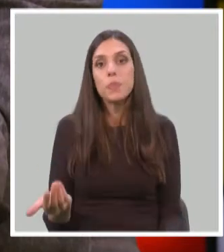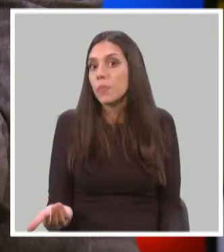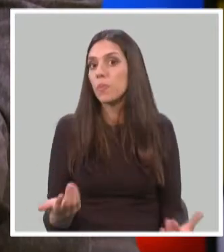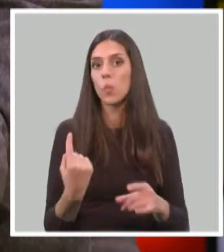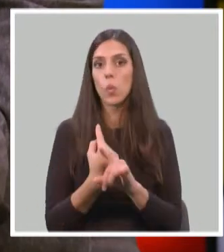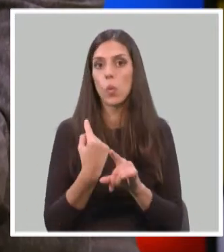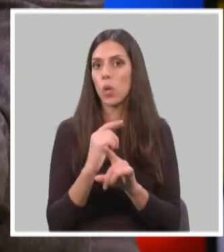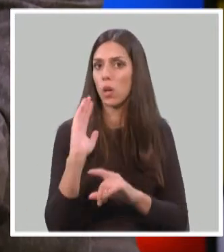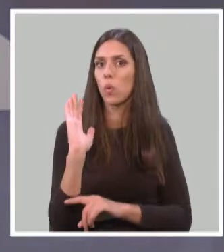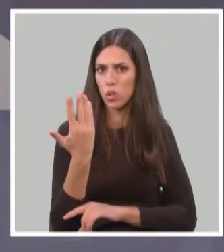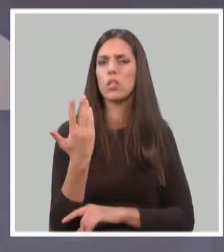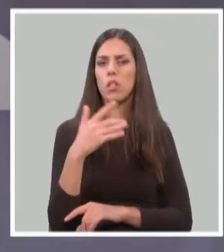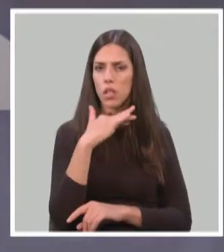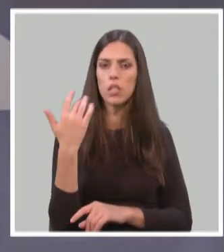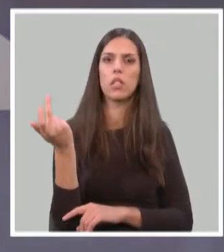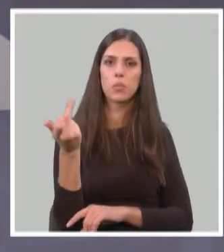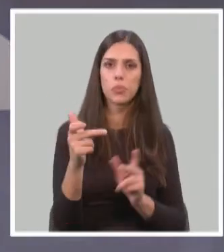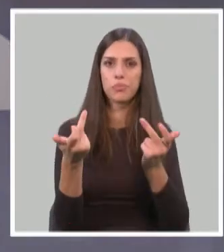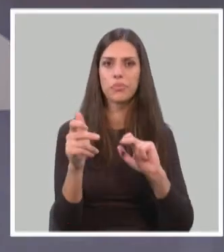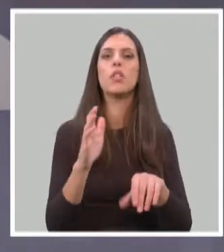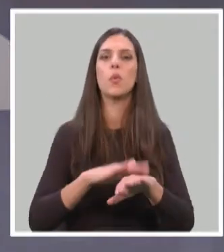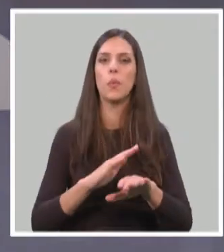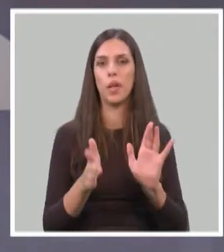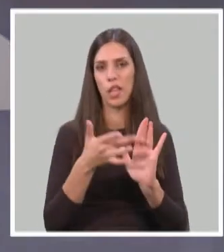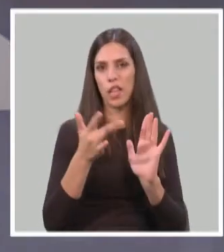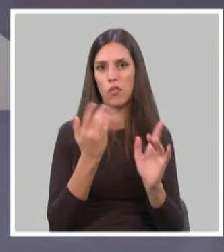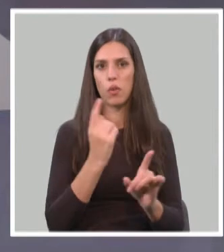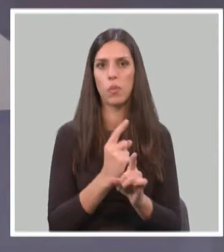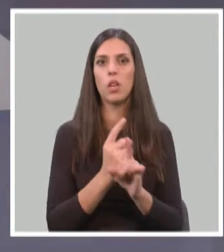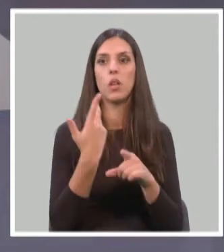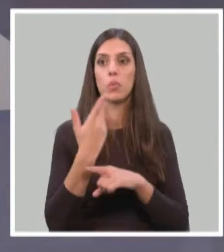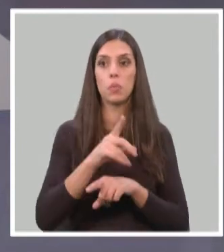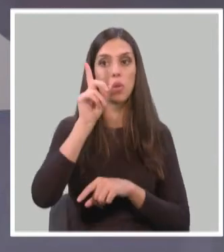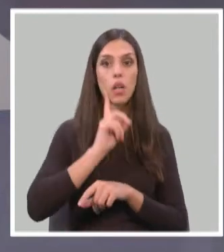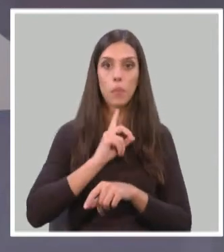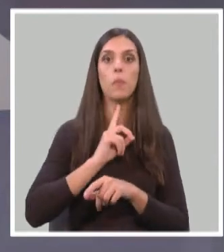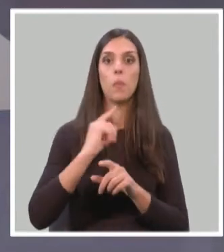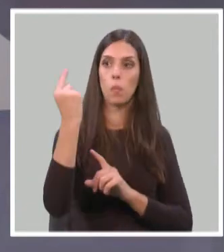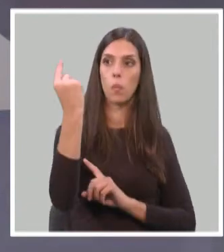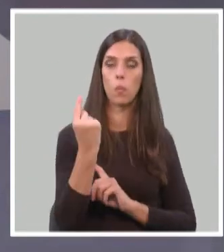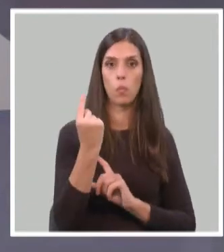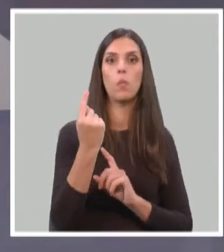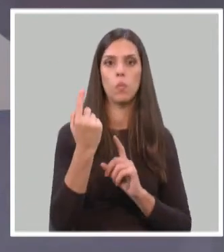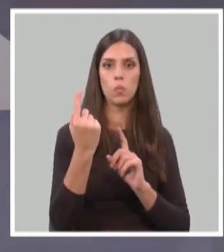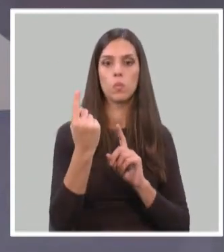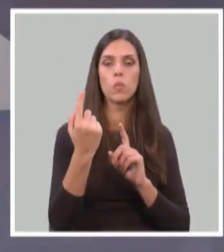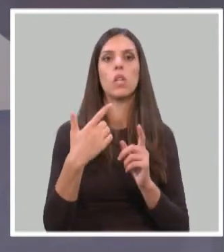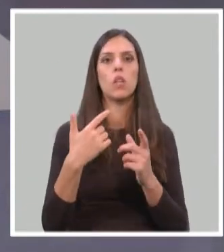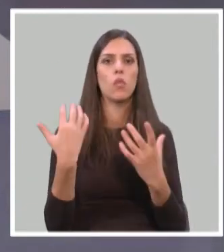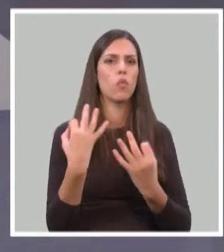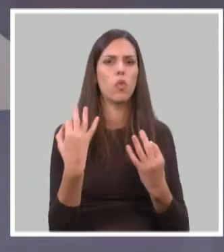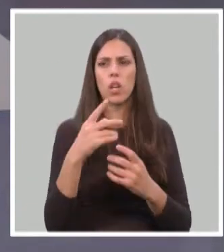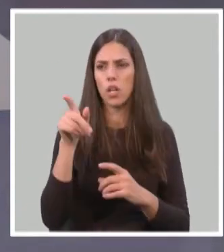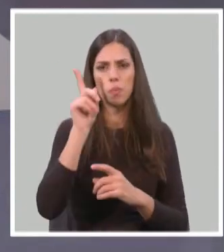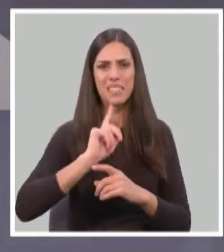de qualquer maneira aconteceram coisas muito engraçadas com esse livrinho. Lembro-me de uma rapariga que me abordou uma vez, tinha